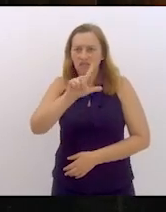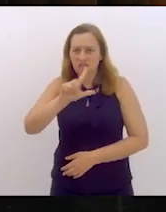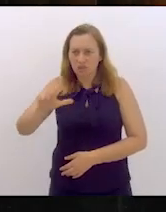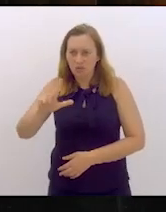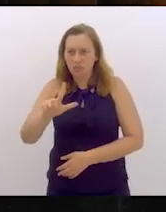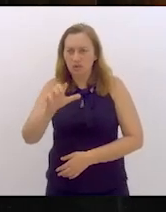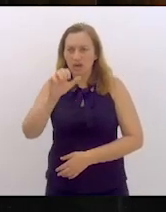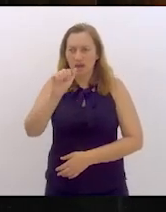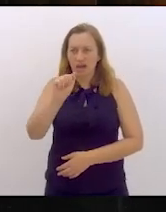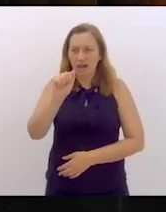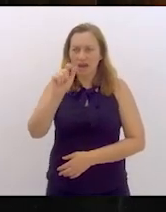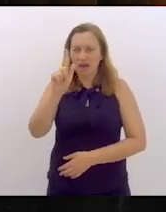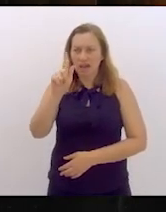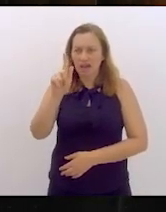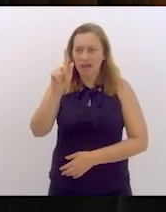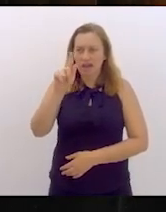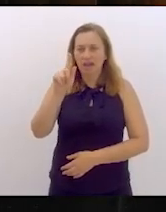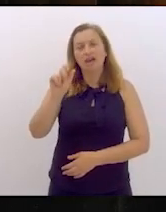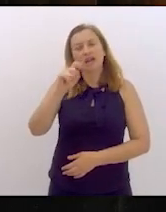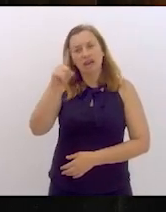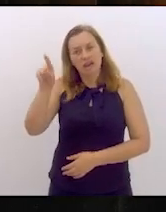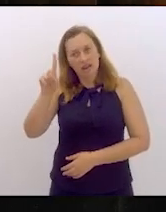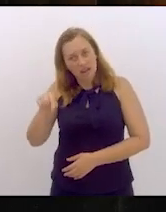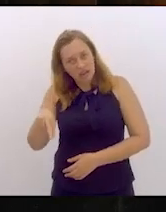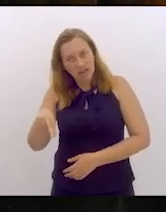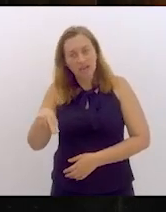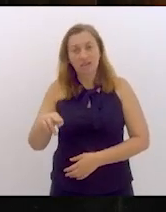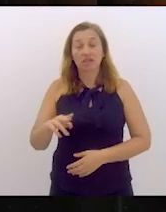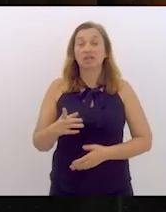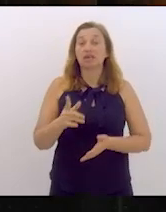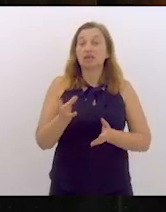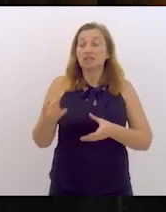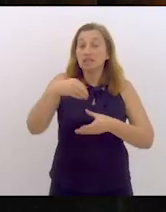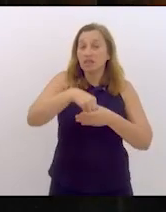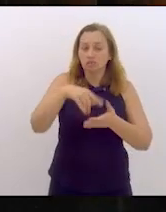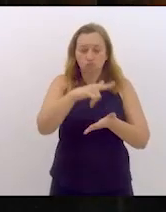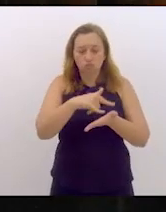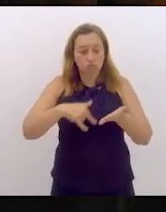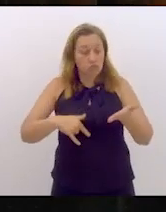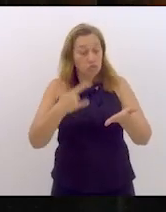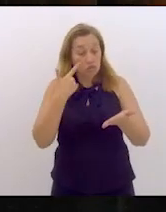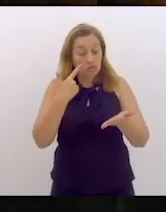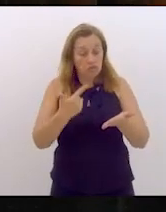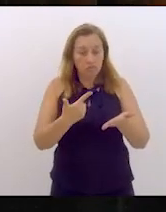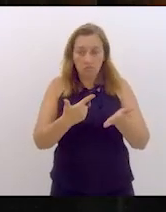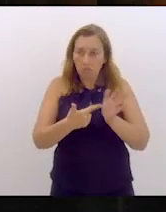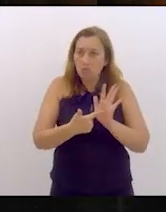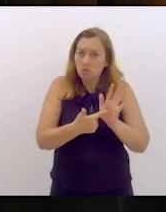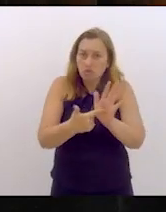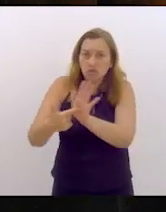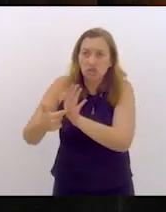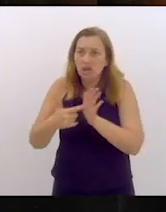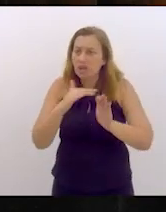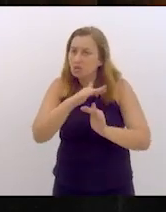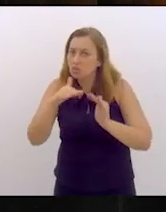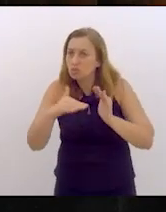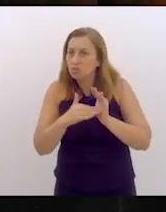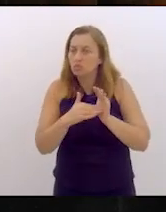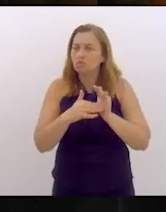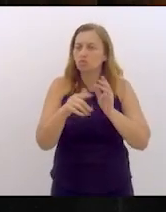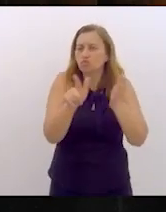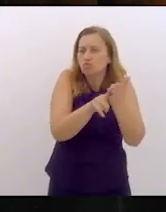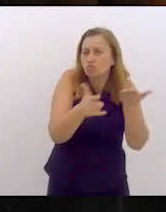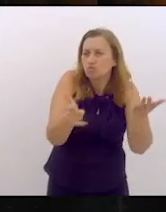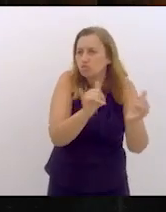o e dentro dos documentos que vieram a público é publicado pela